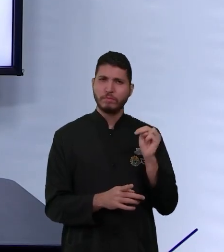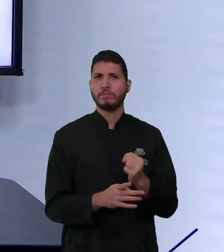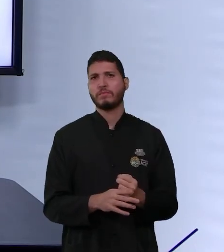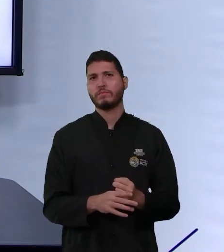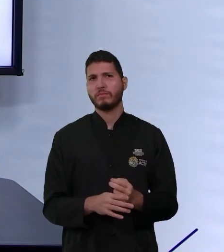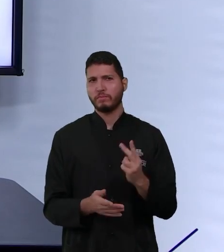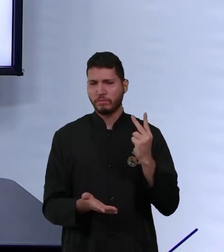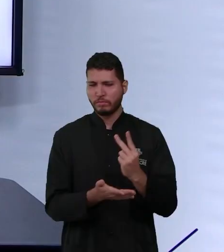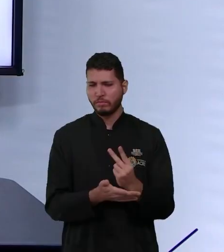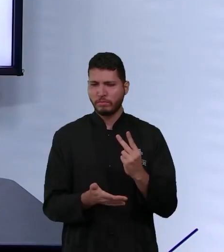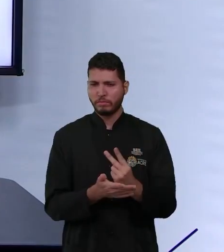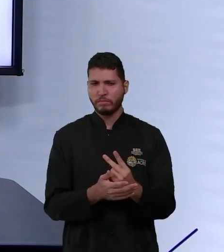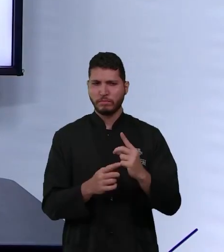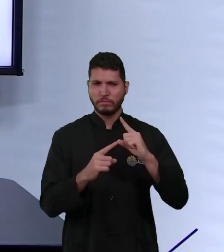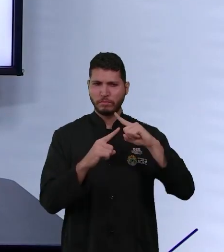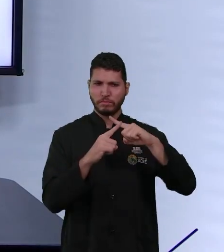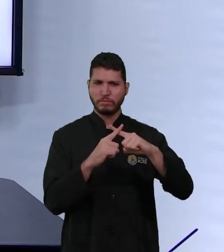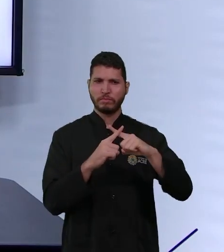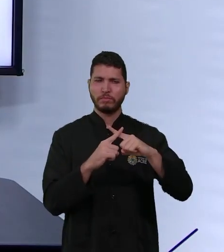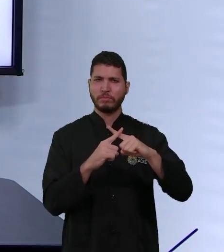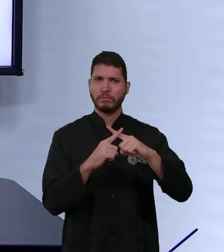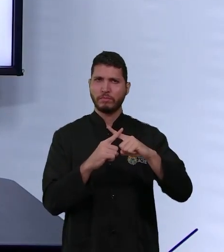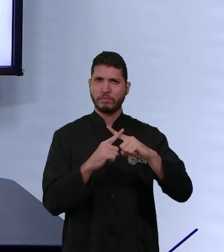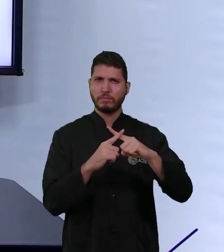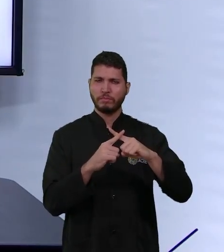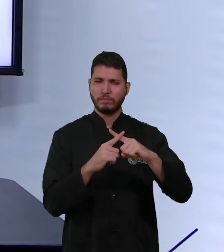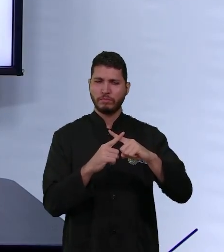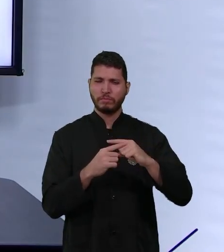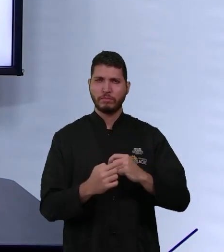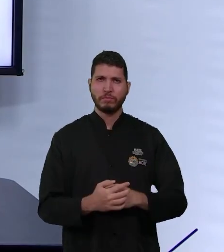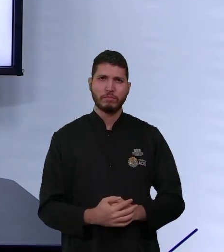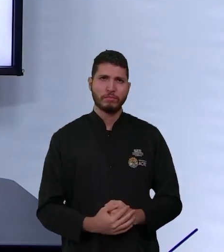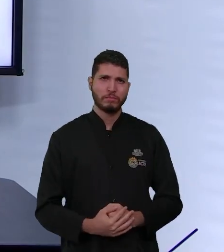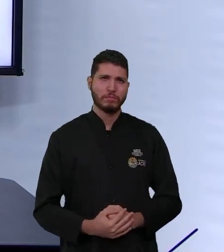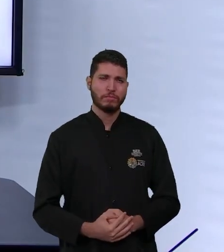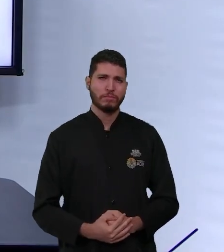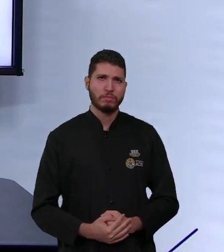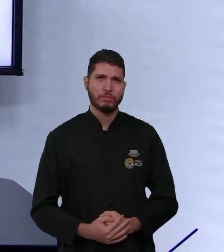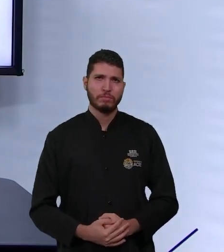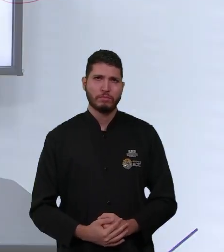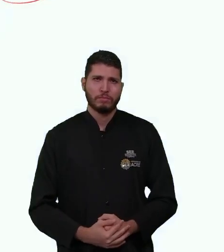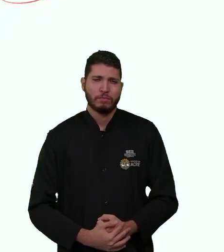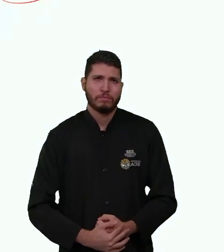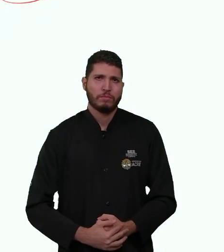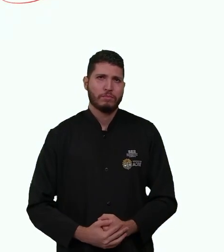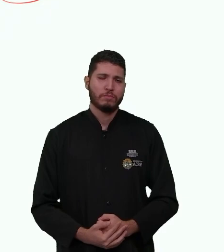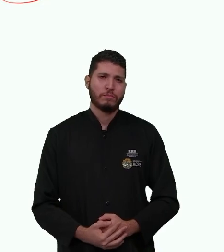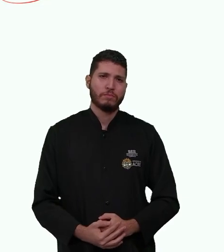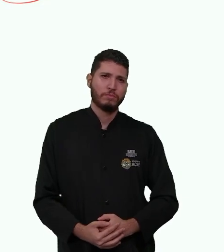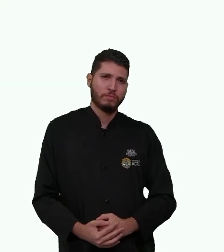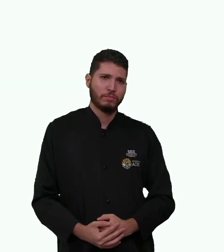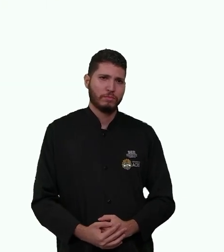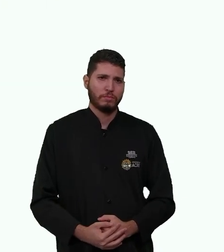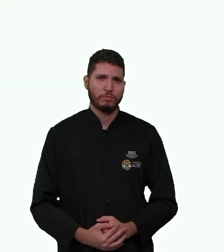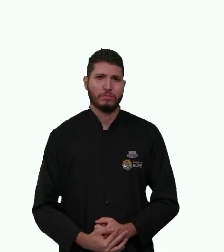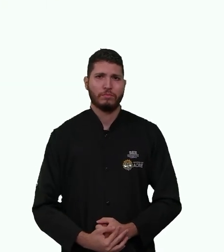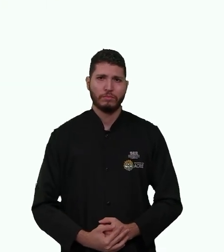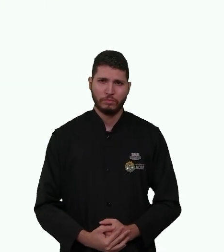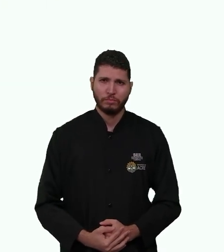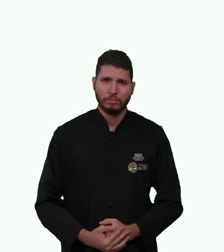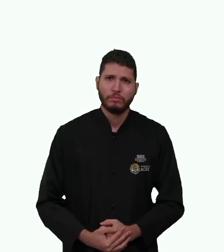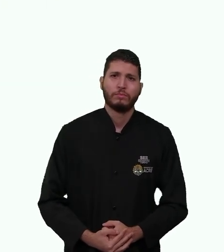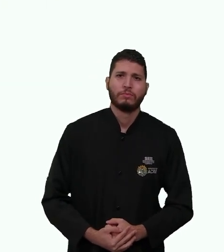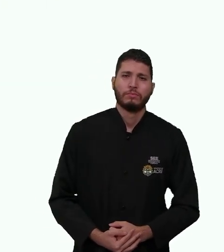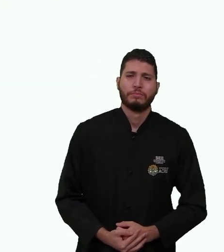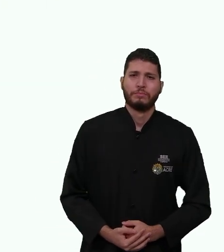Aumentos ou descontos sucessivos sempre serão multiplicados, beleza? Vamos lá. Aí aqui eu tenho